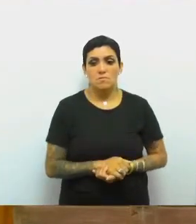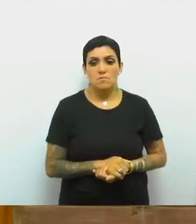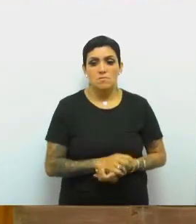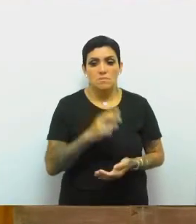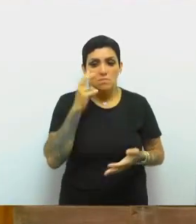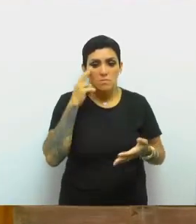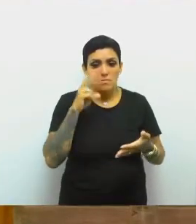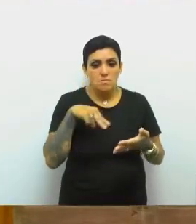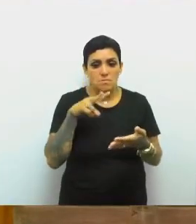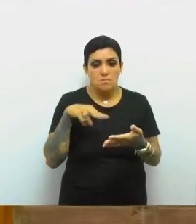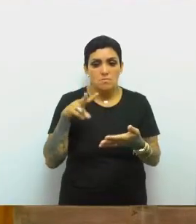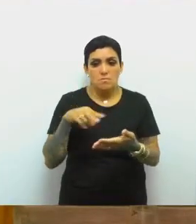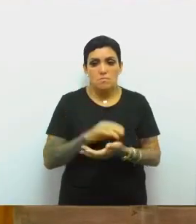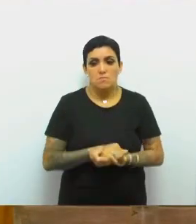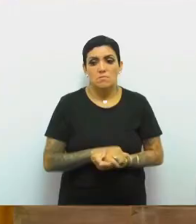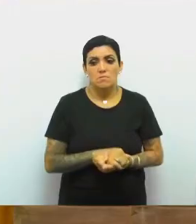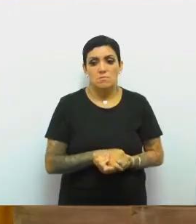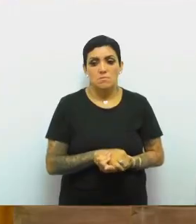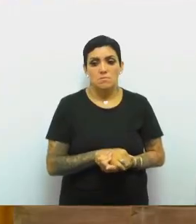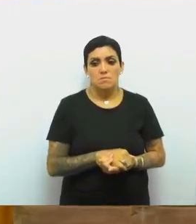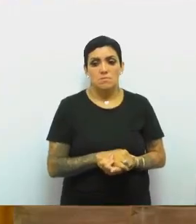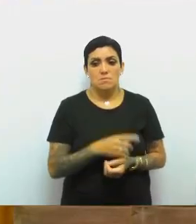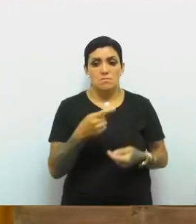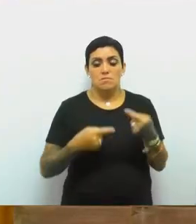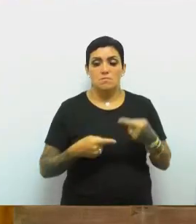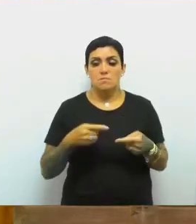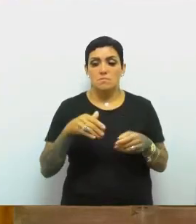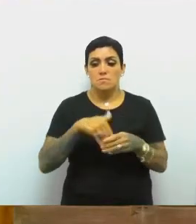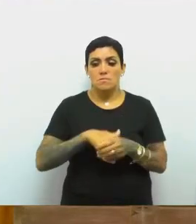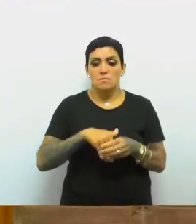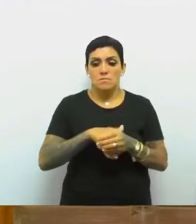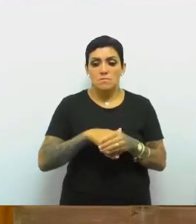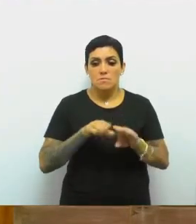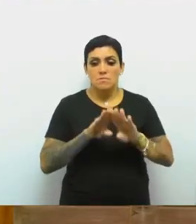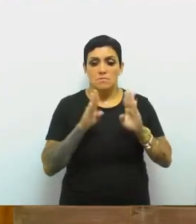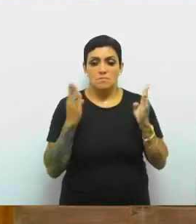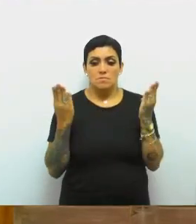lido pelo primeiro secretário, em discussão, em votação, votação aberta.